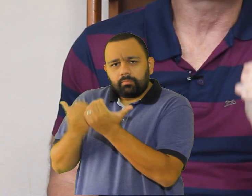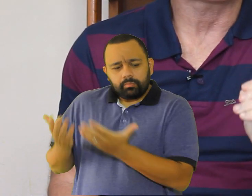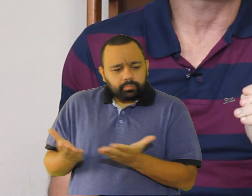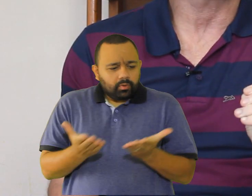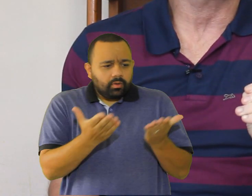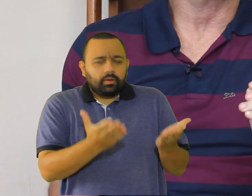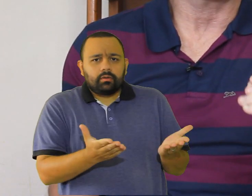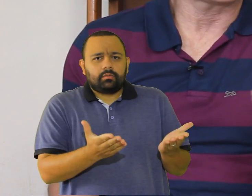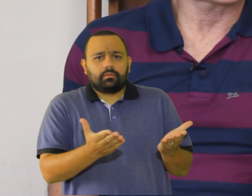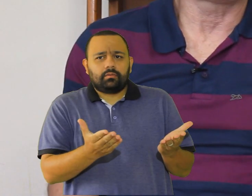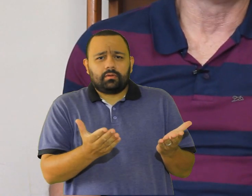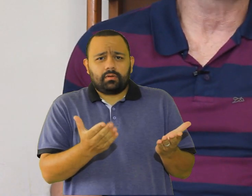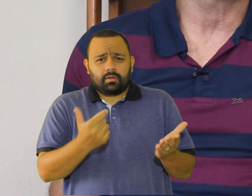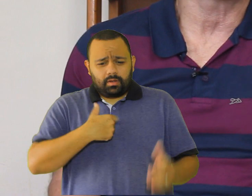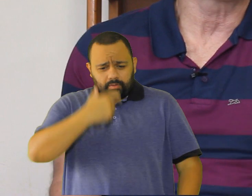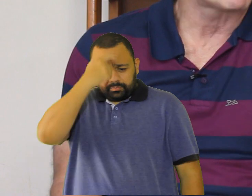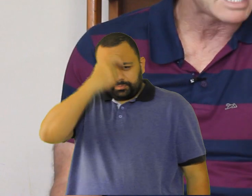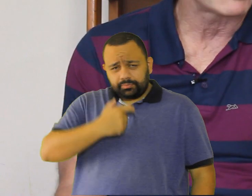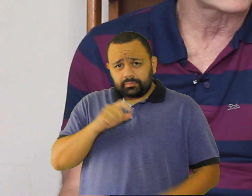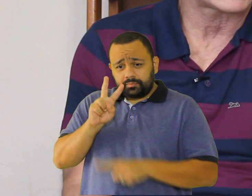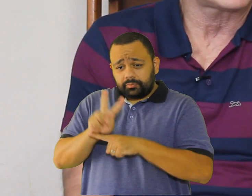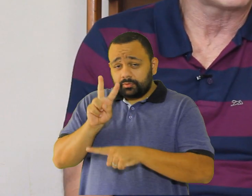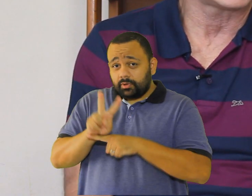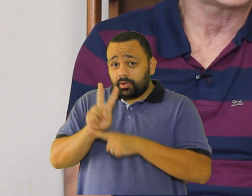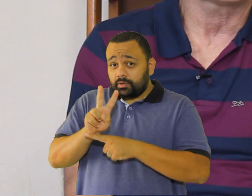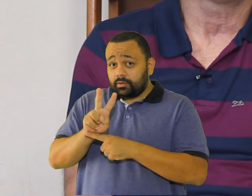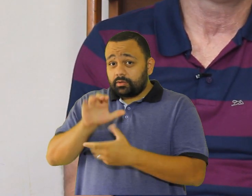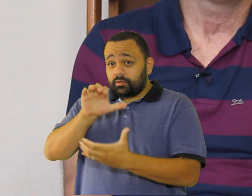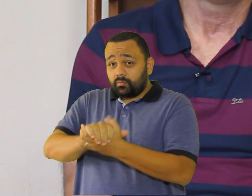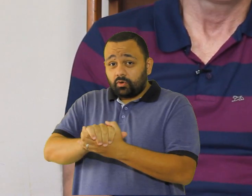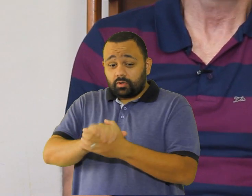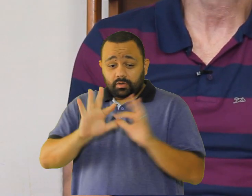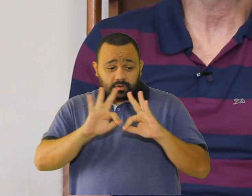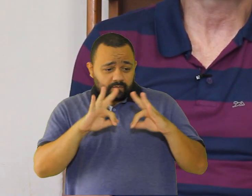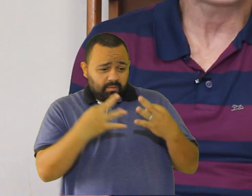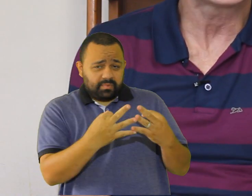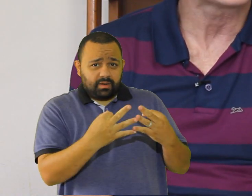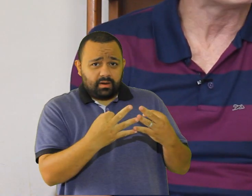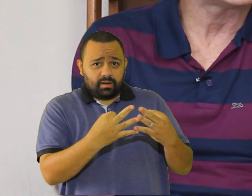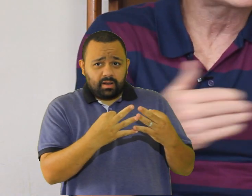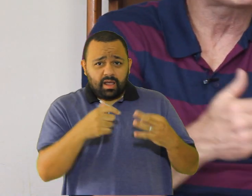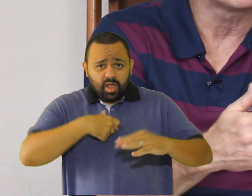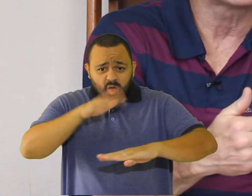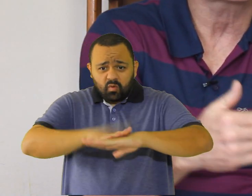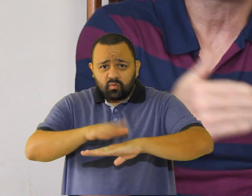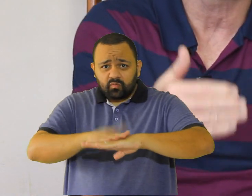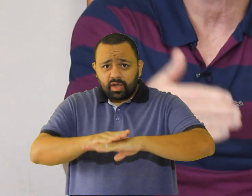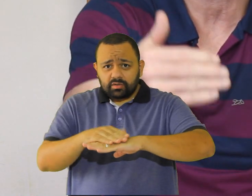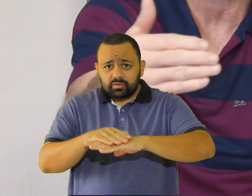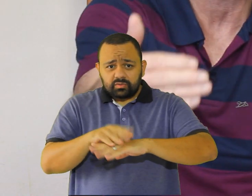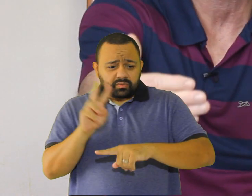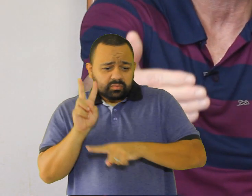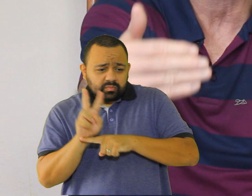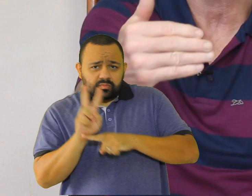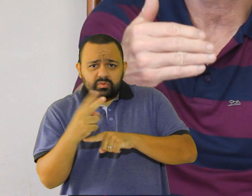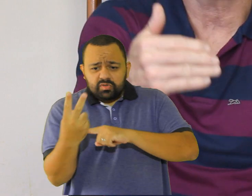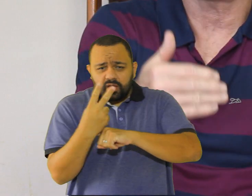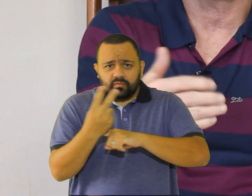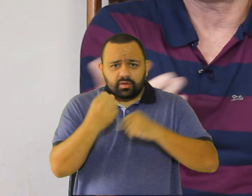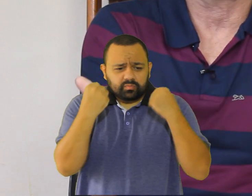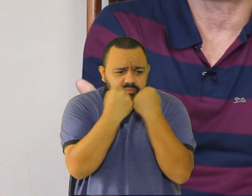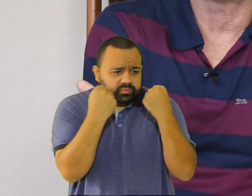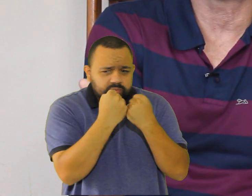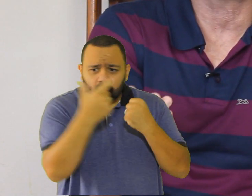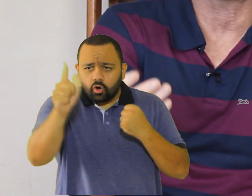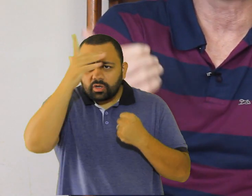aquele que protege a esposa, os membros da família? Eu defendo a minha esposa contra